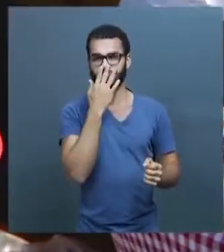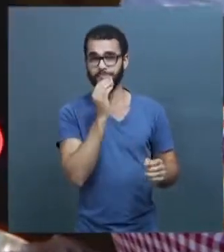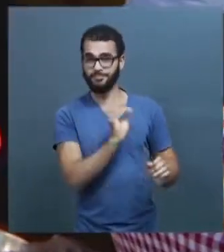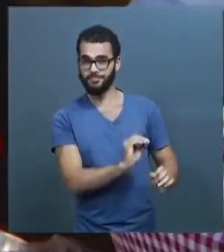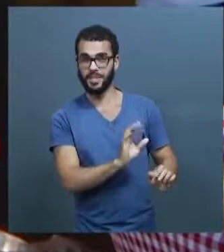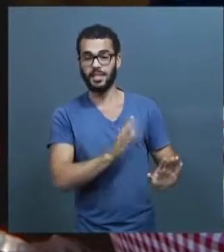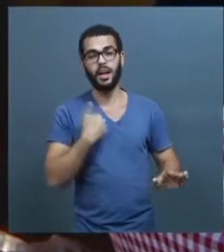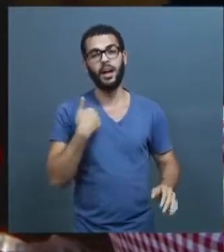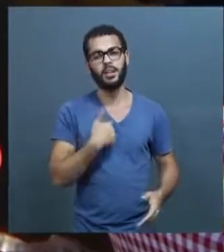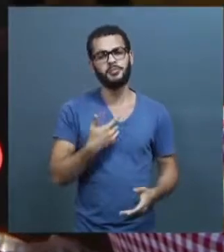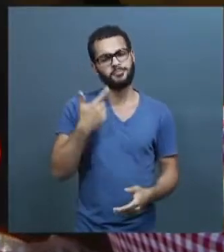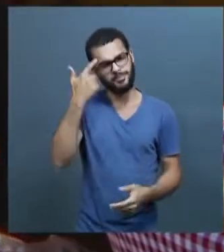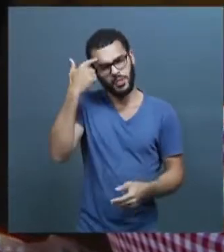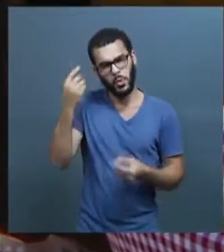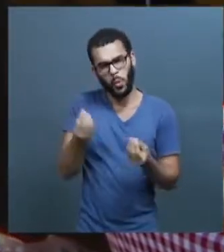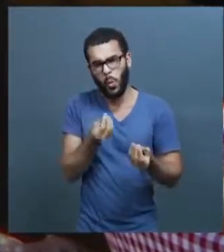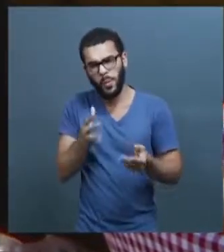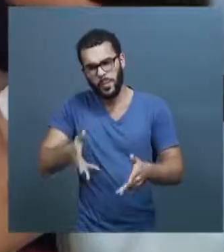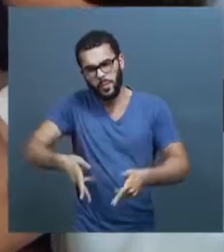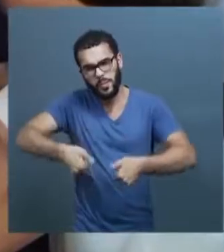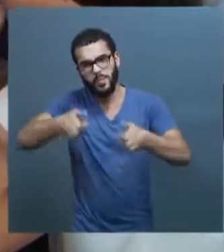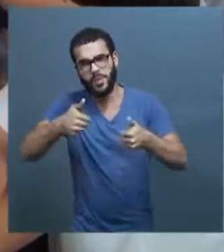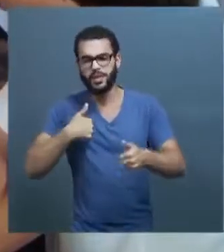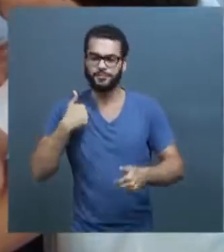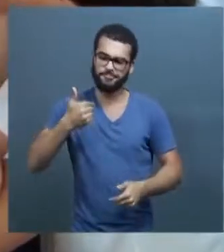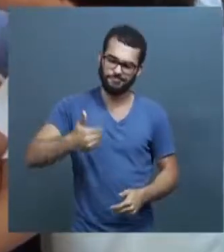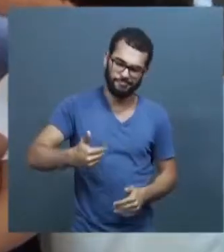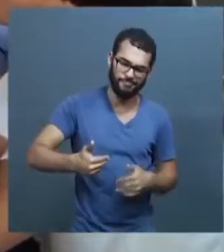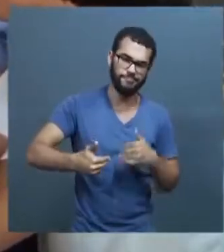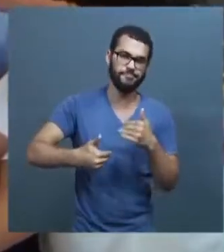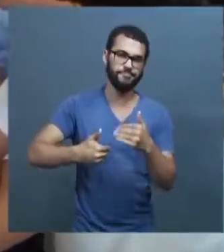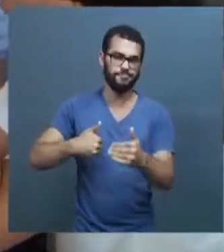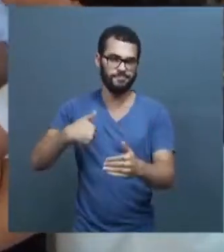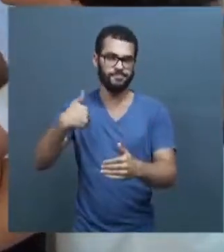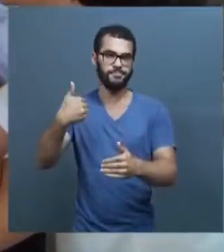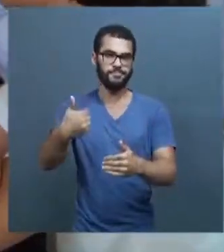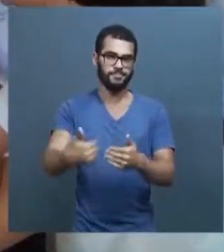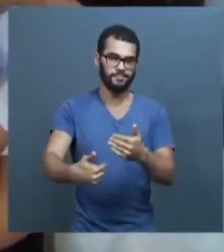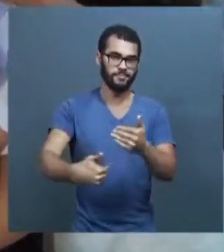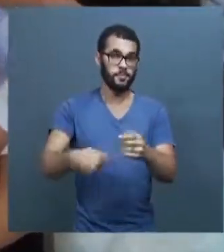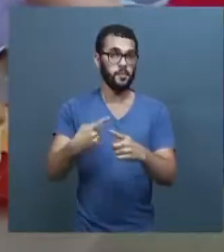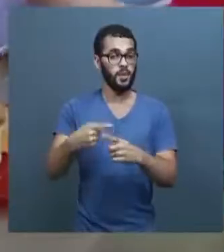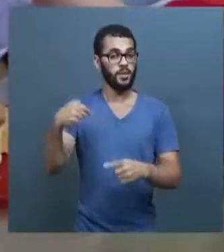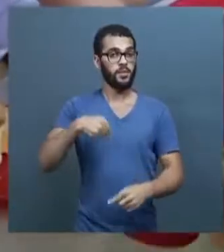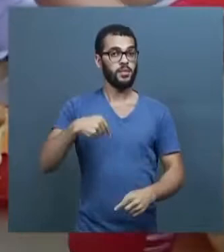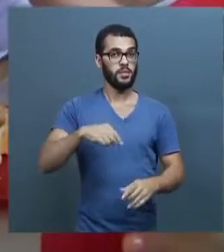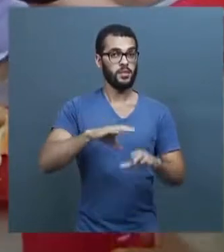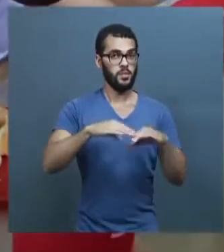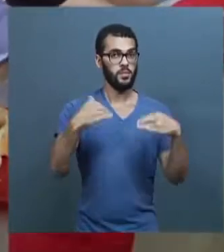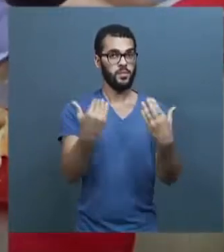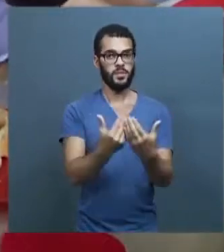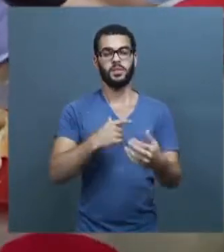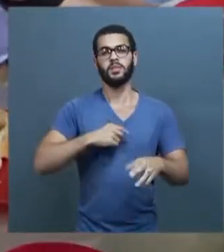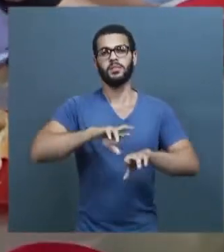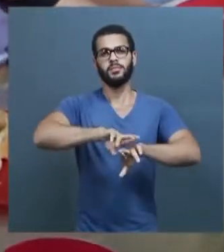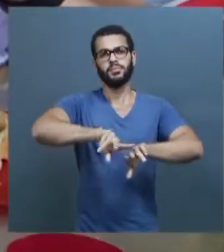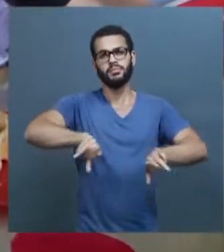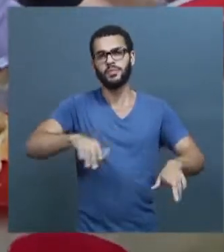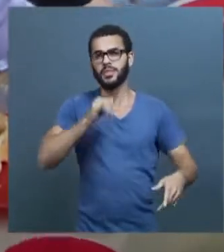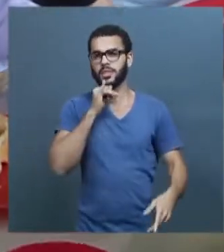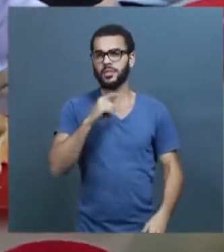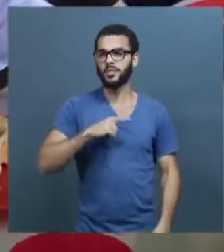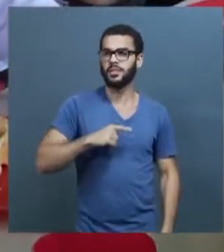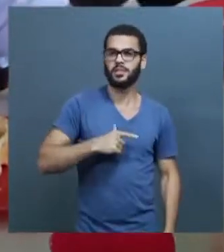uma ação que foi acontecendo devagar. Porque a nossa comunidade escolar, ela é muito diversa. Há pais que não